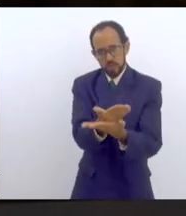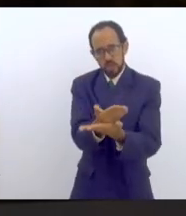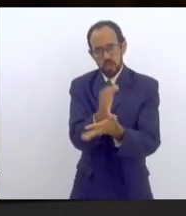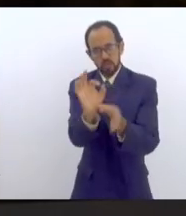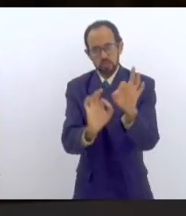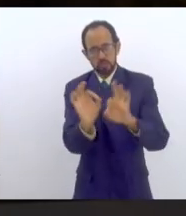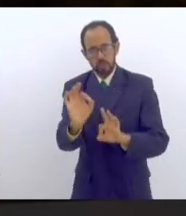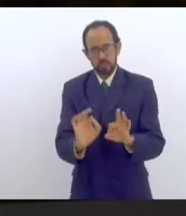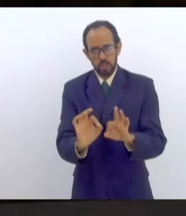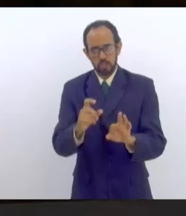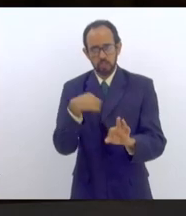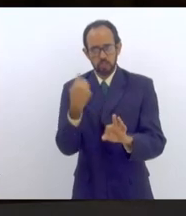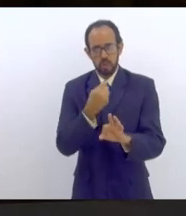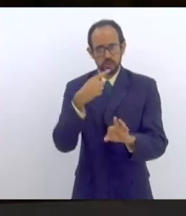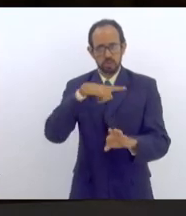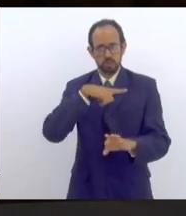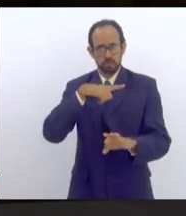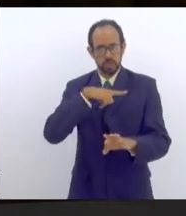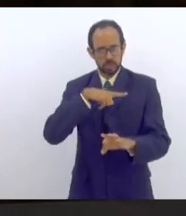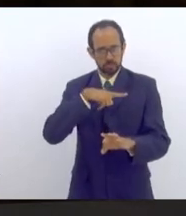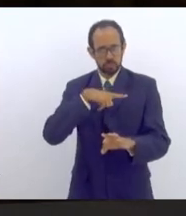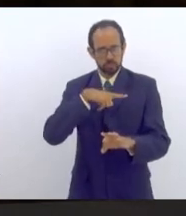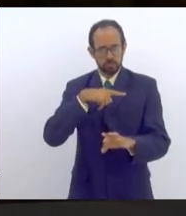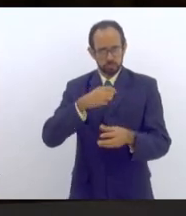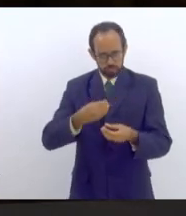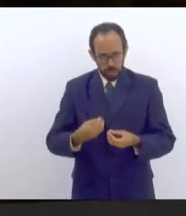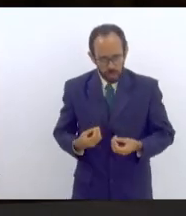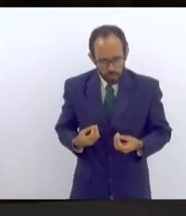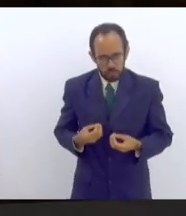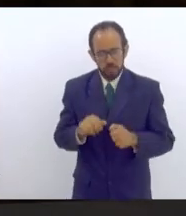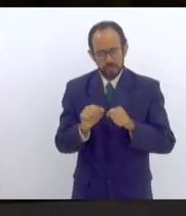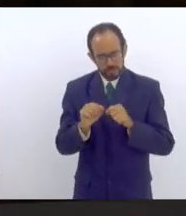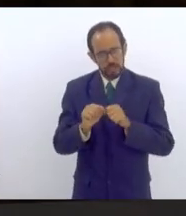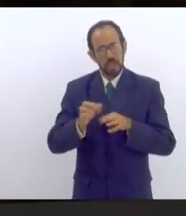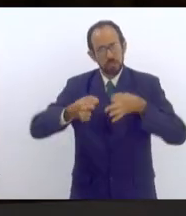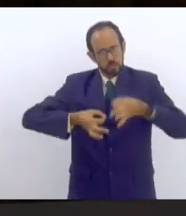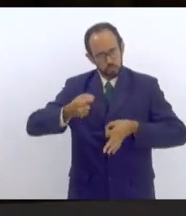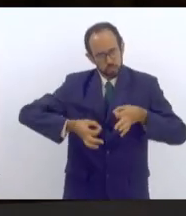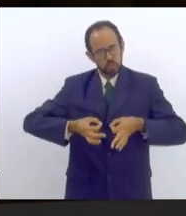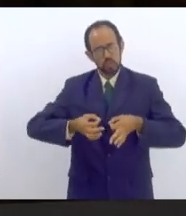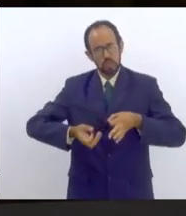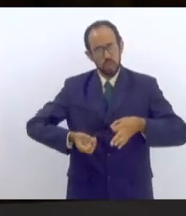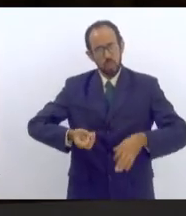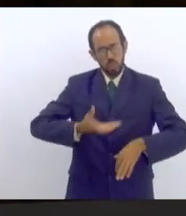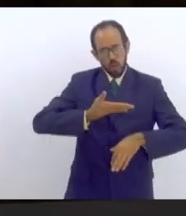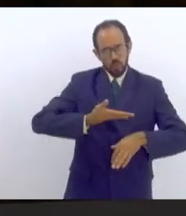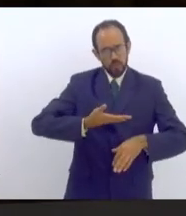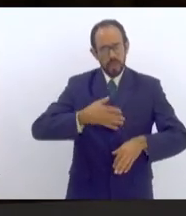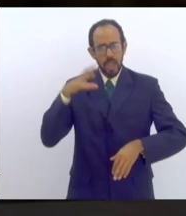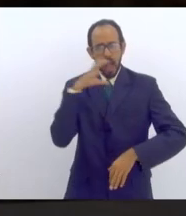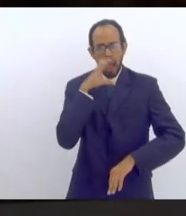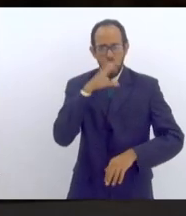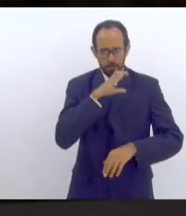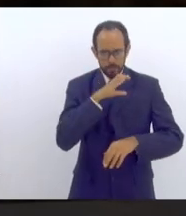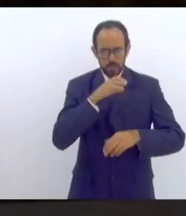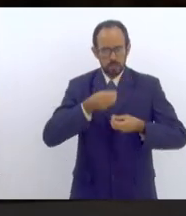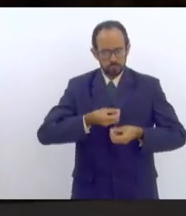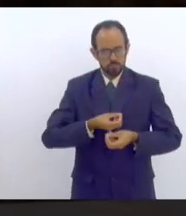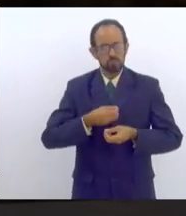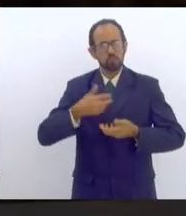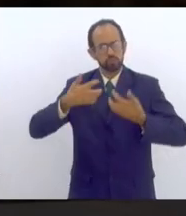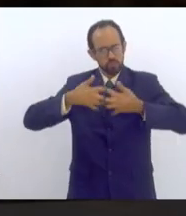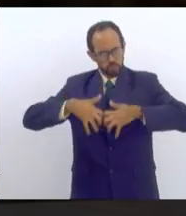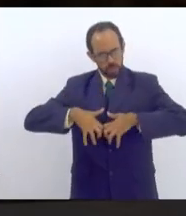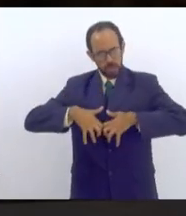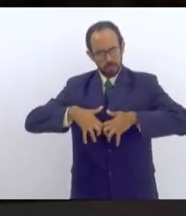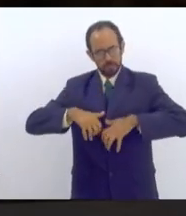nós temos para levar a justiça avante, uma justiça moderna, uma justiça rápida. Eu não quero me estender, é